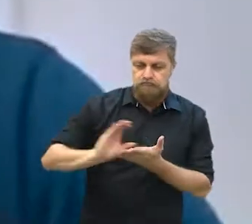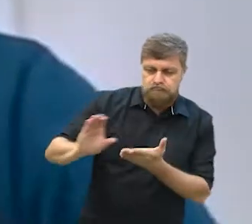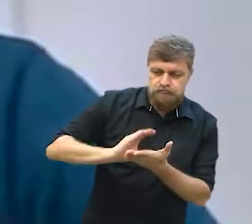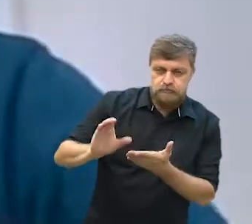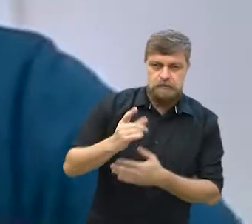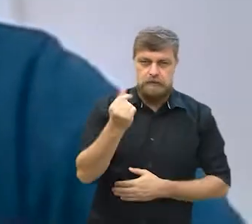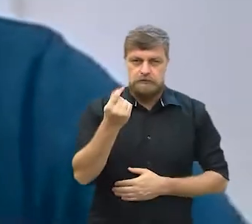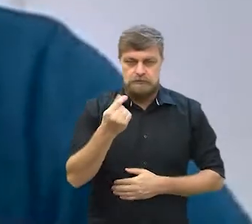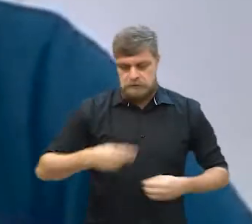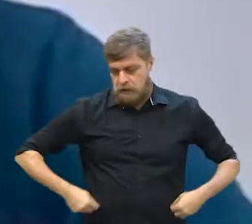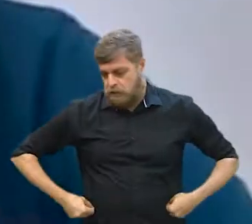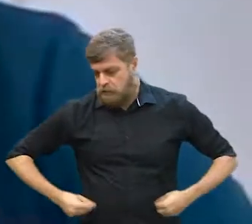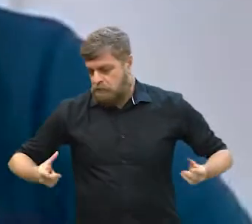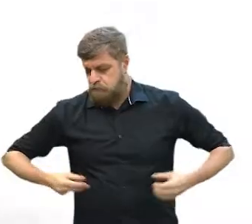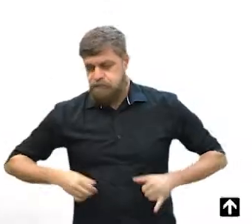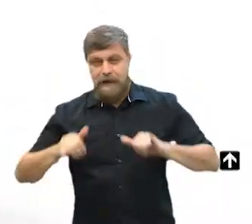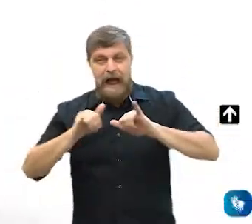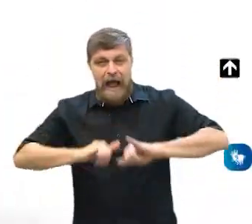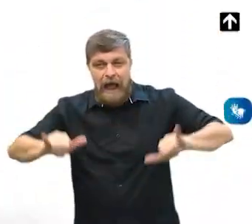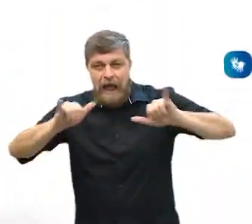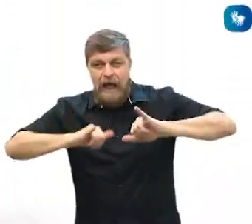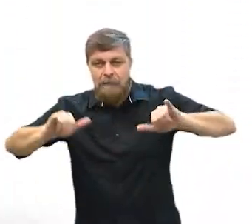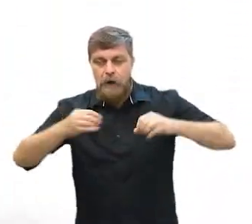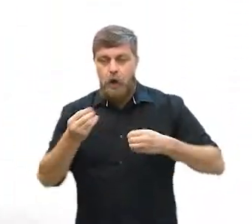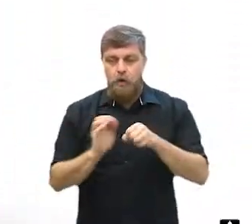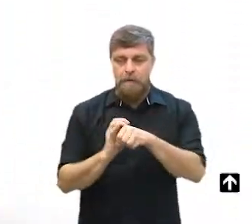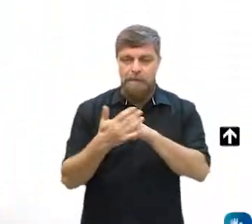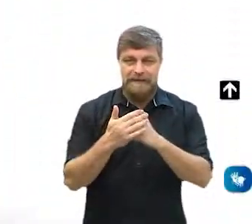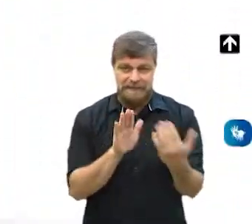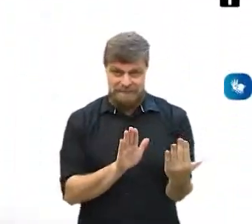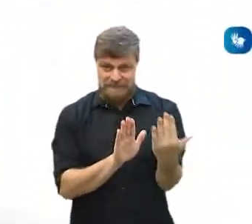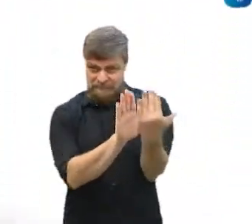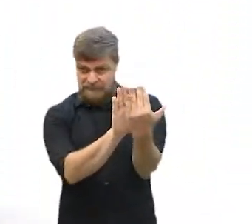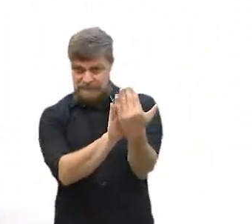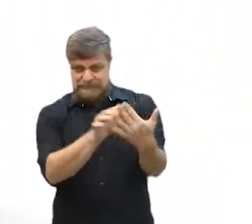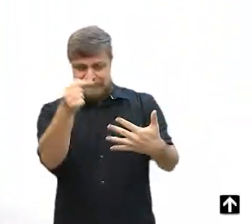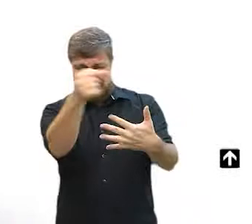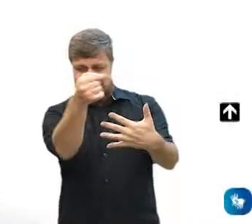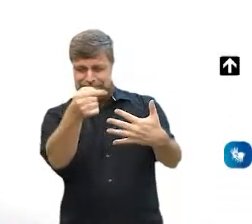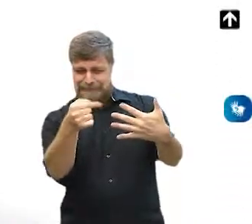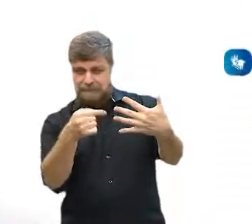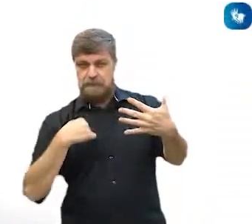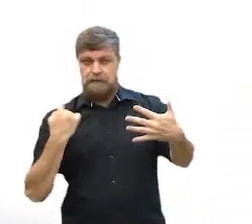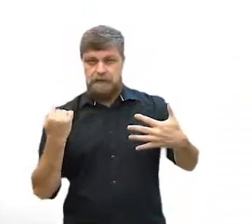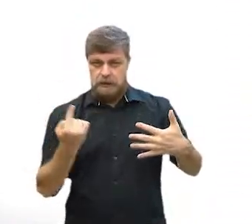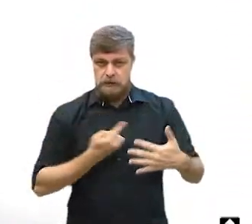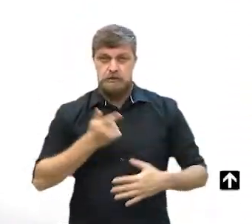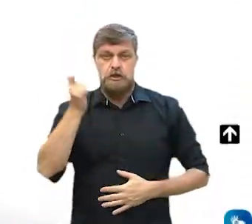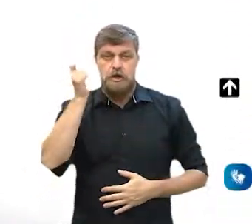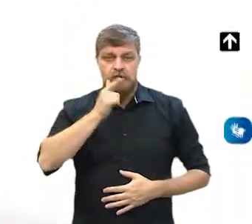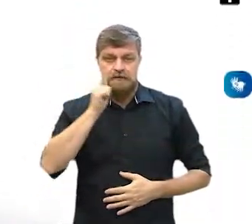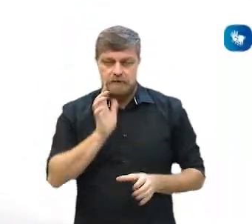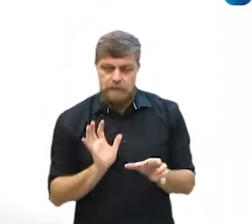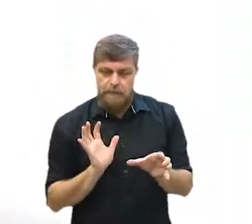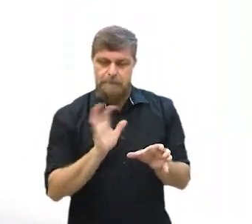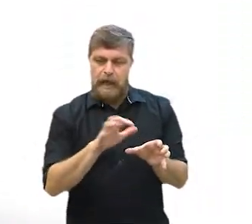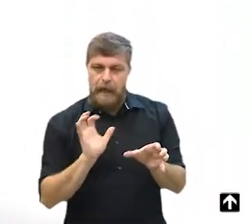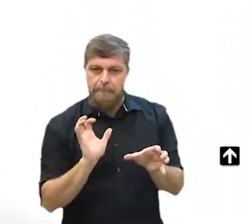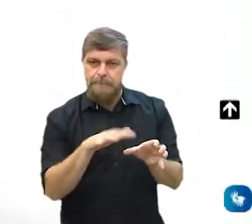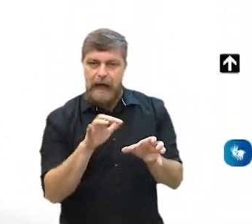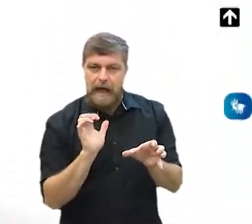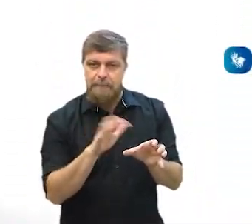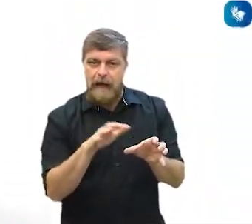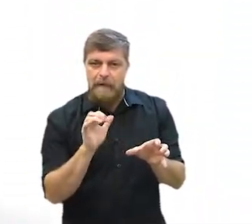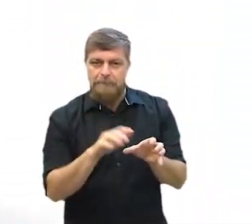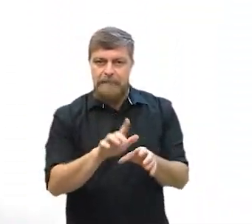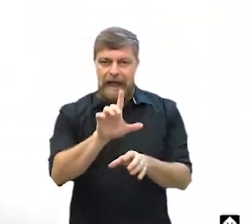orçamento, em termos de campanhas para enfrentar a pandemia e etc. Então, nós começamos a prover dados, né, para a